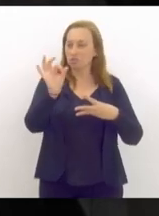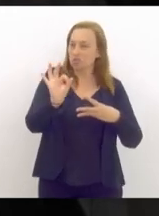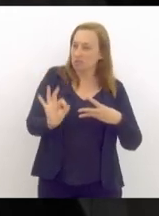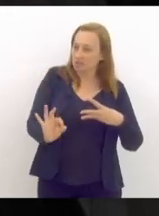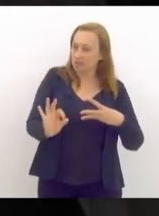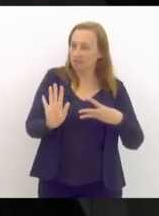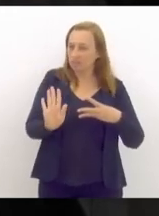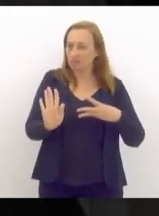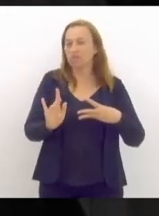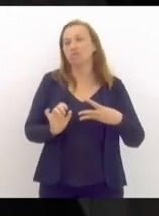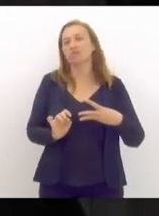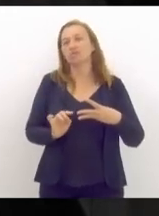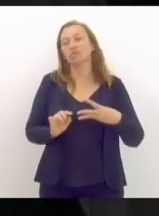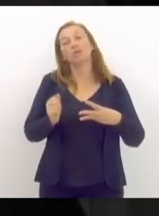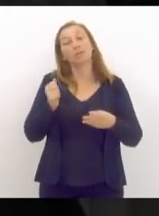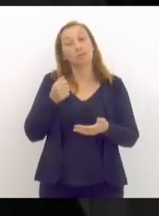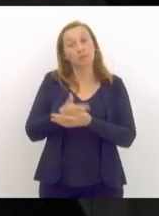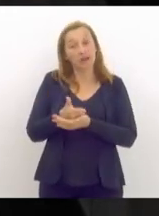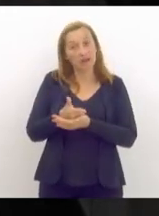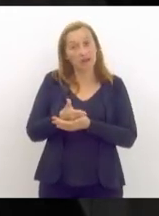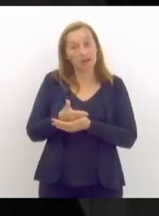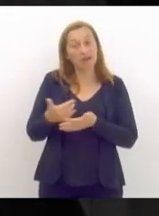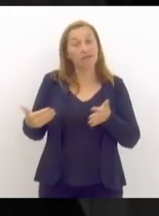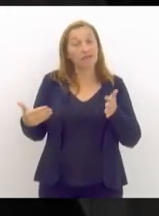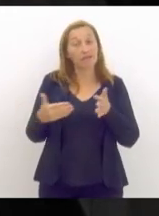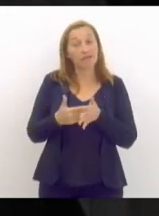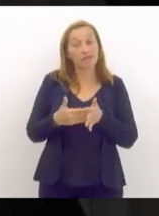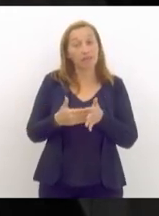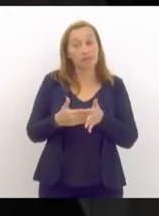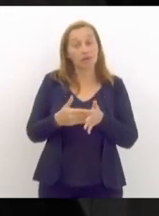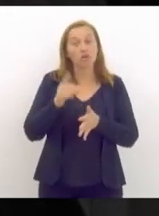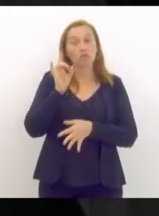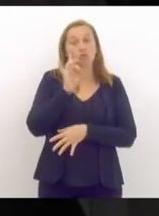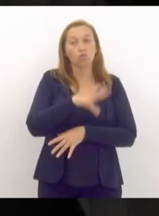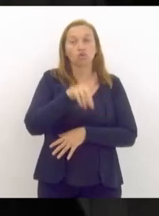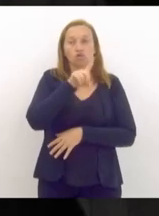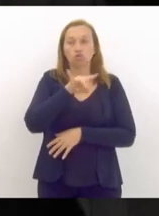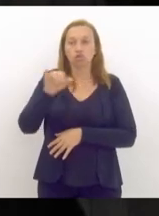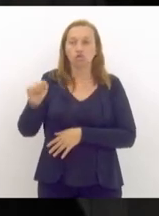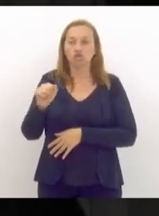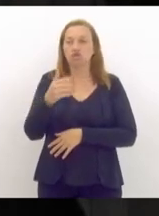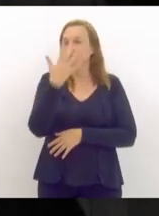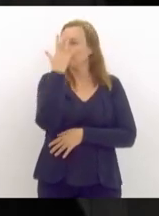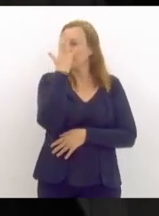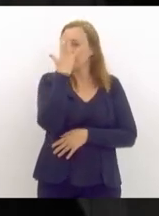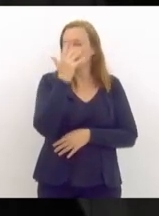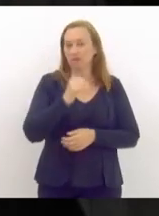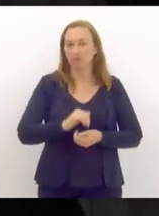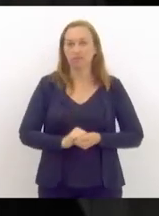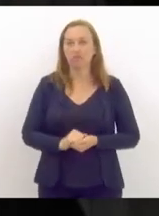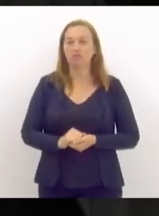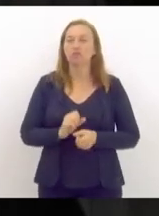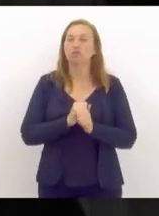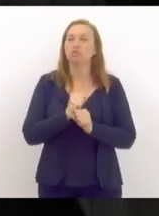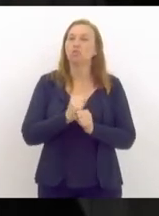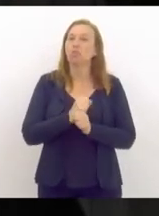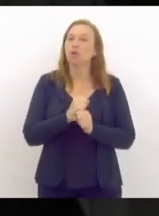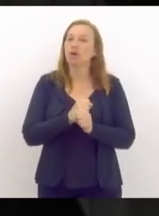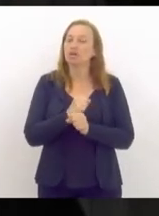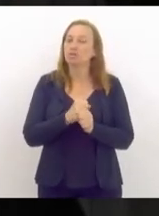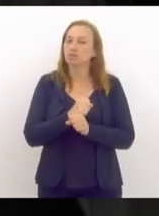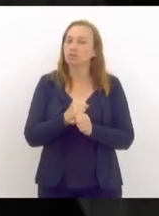16%, seria pago até o último dia de fevereiro do ano